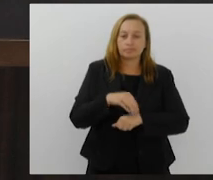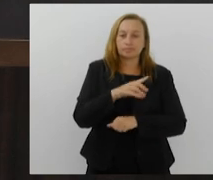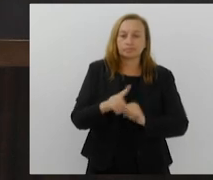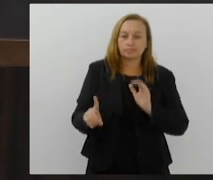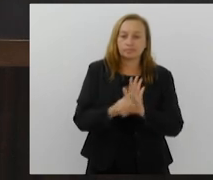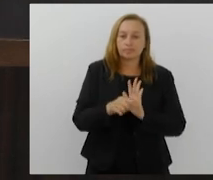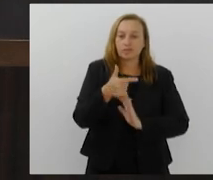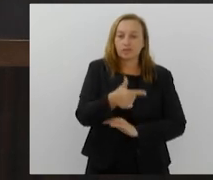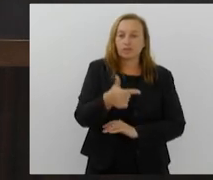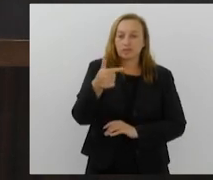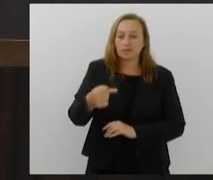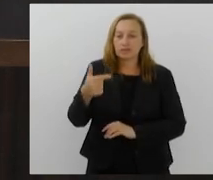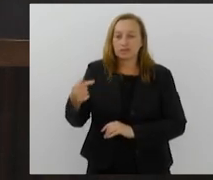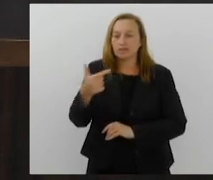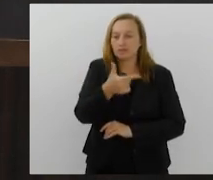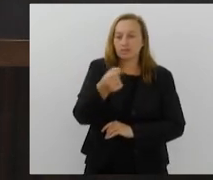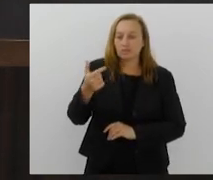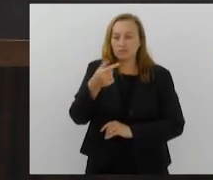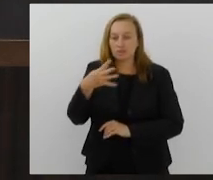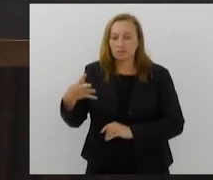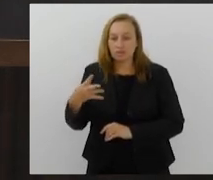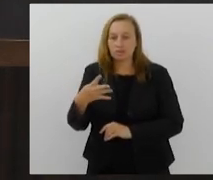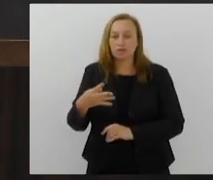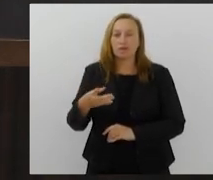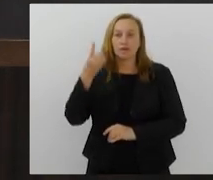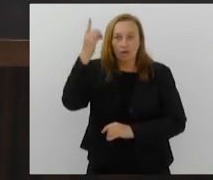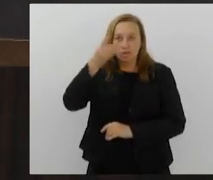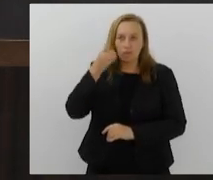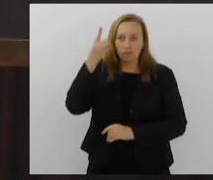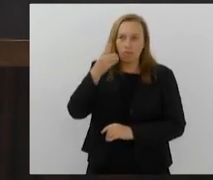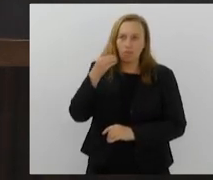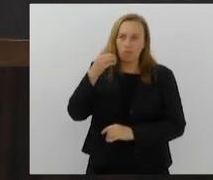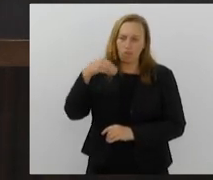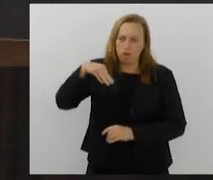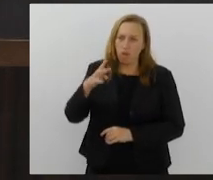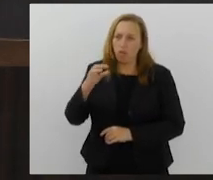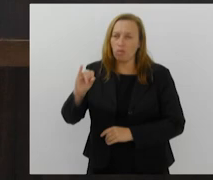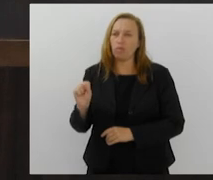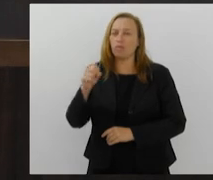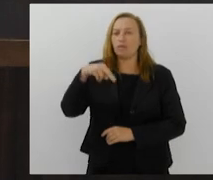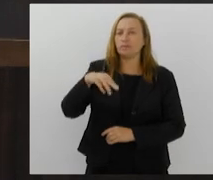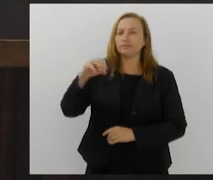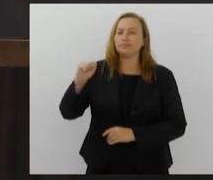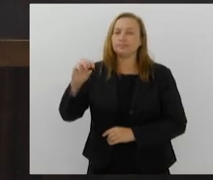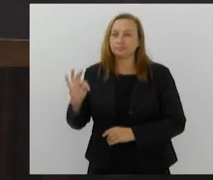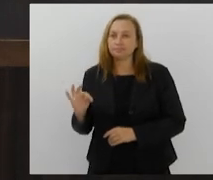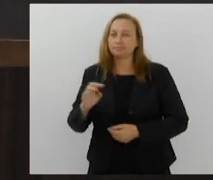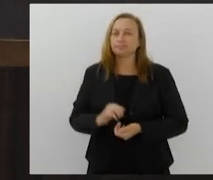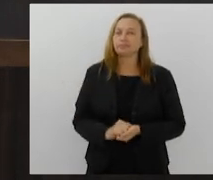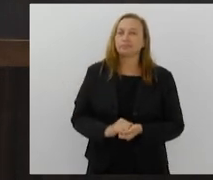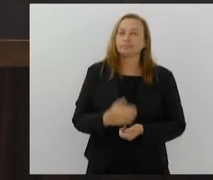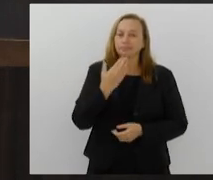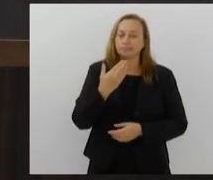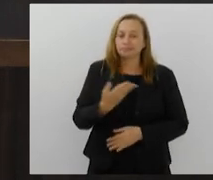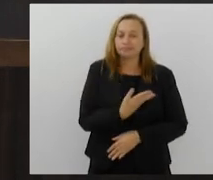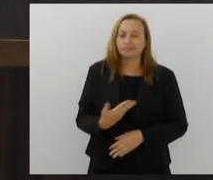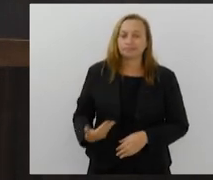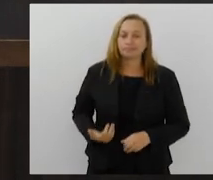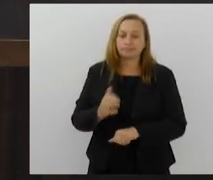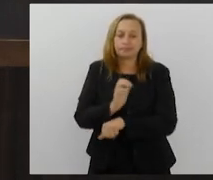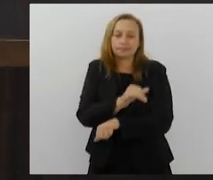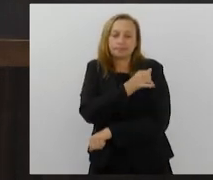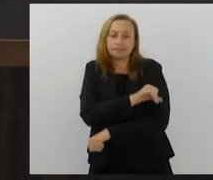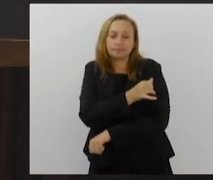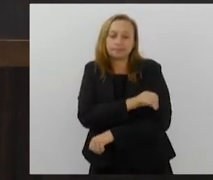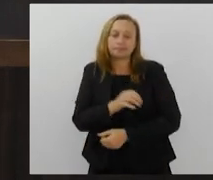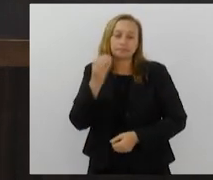número 277 de 2024, de autoria da deputada Marina, do MST, que solicita ao excelentíssimo senhor governador do Estado,